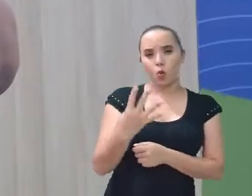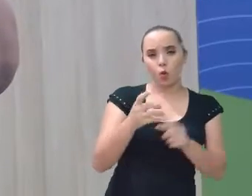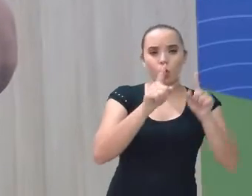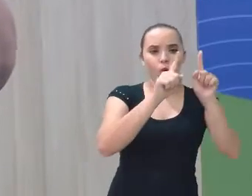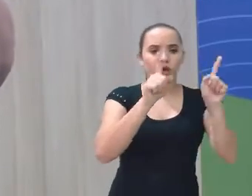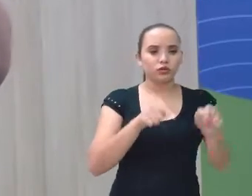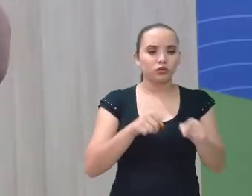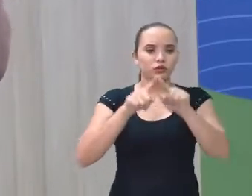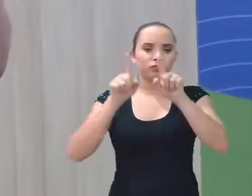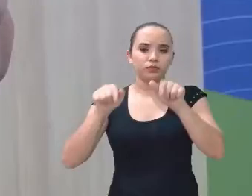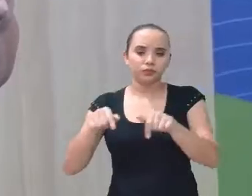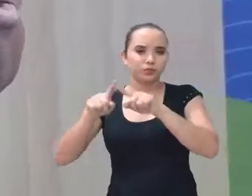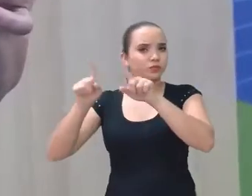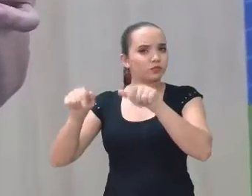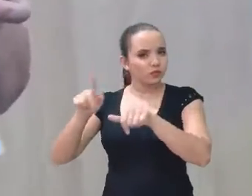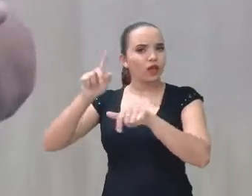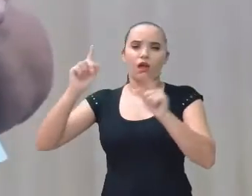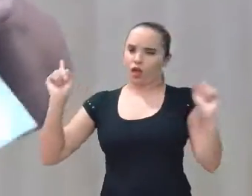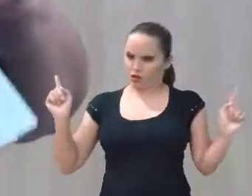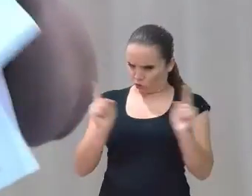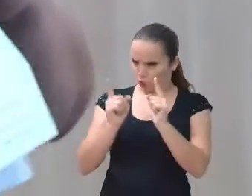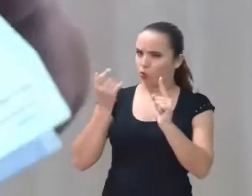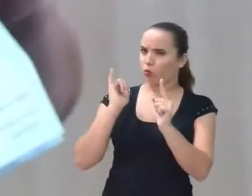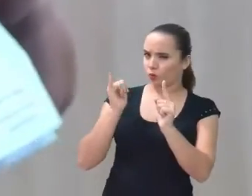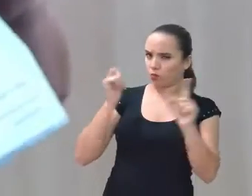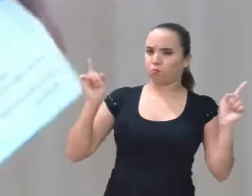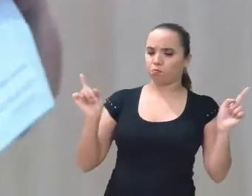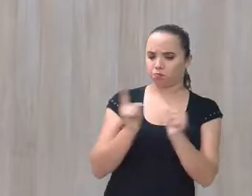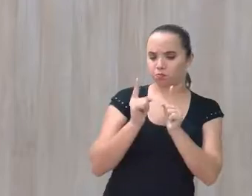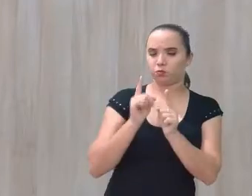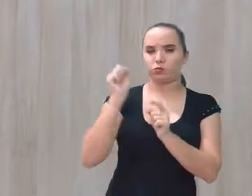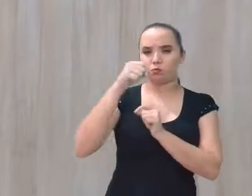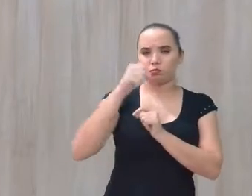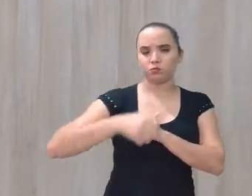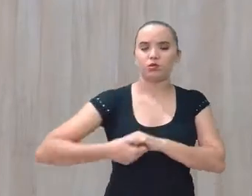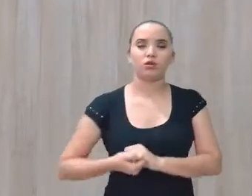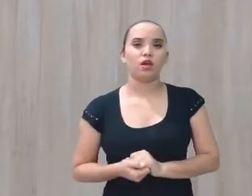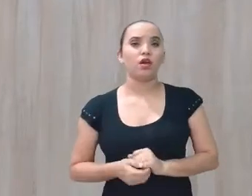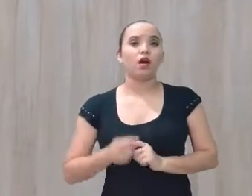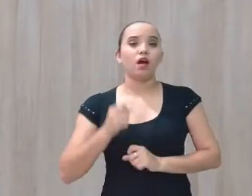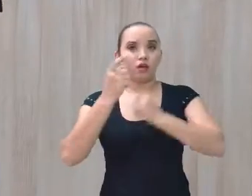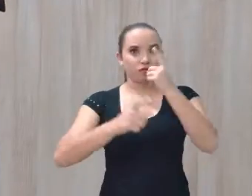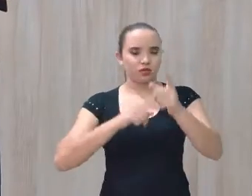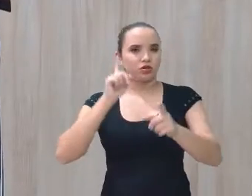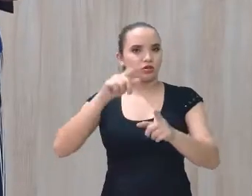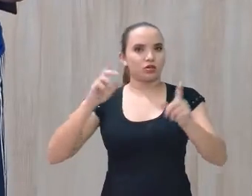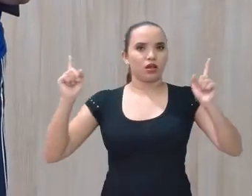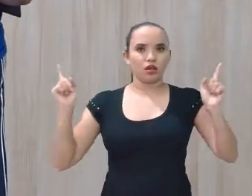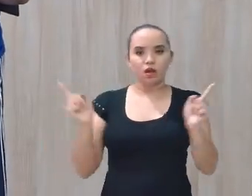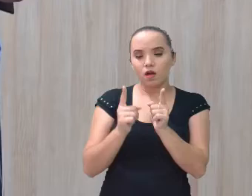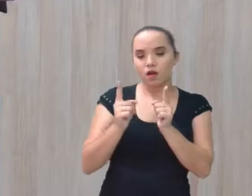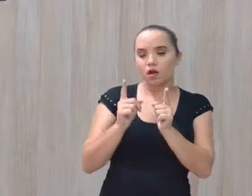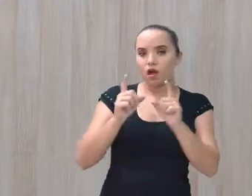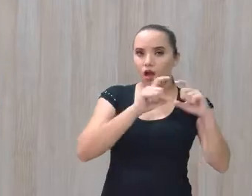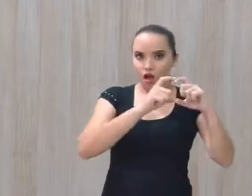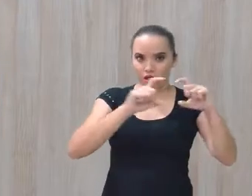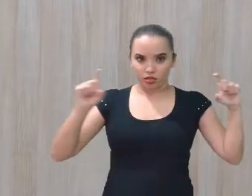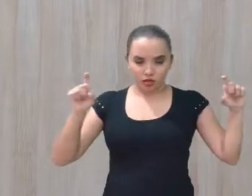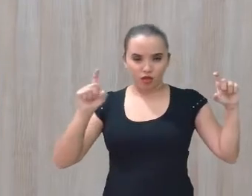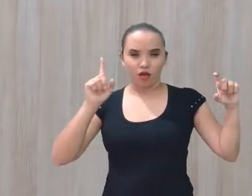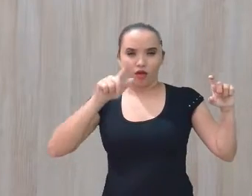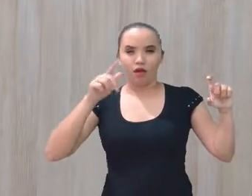tá? Uma historinha curta. Aí geralmente a tirinha, ela conta uma historinha, uma situação, né,